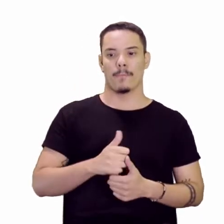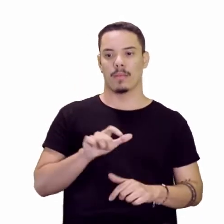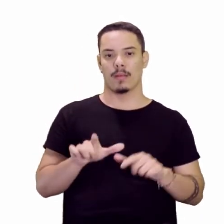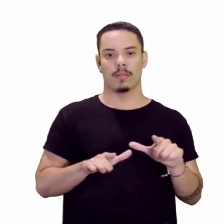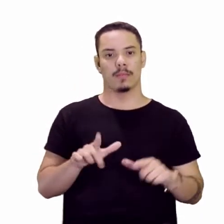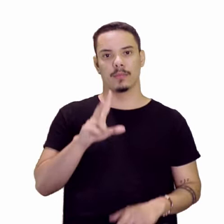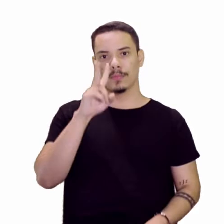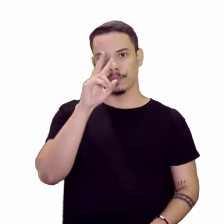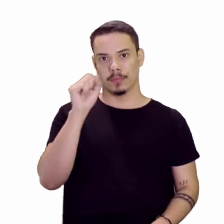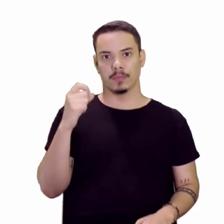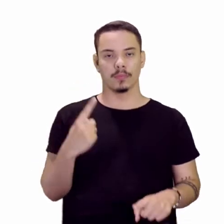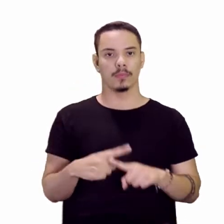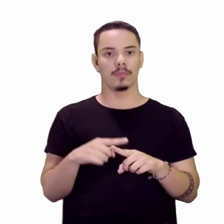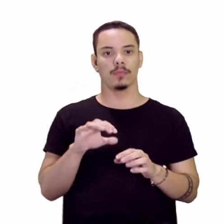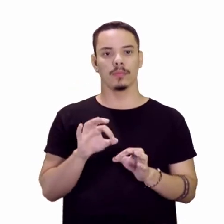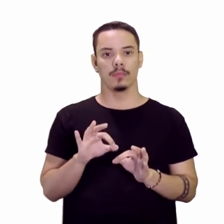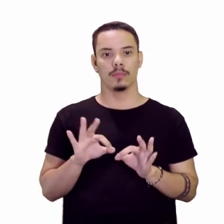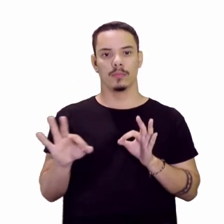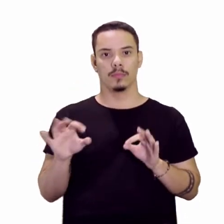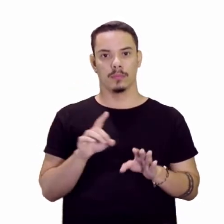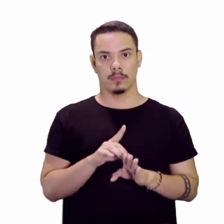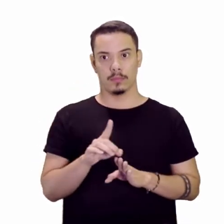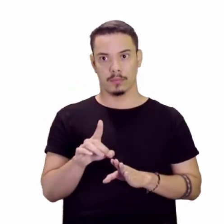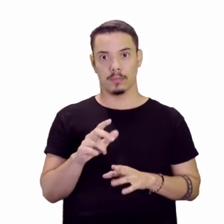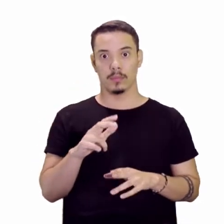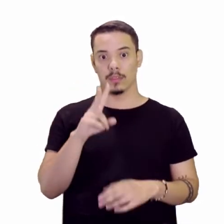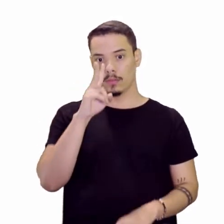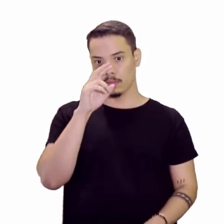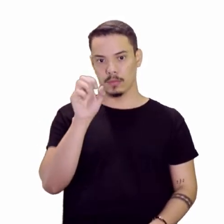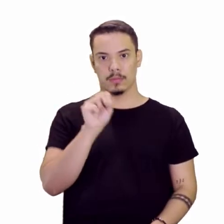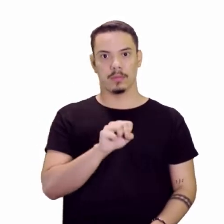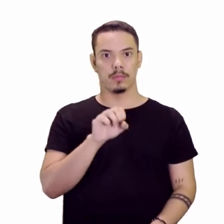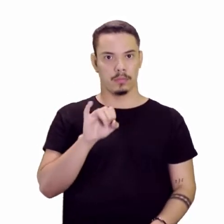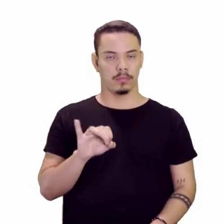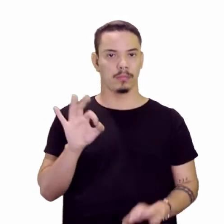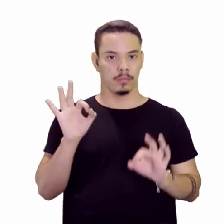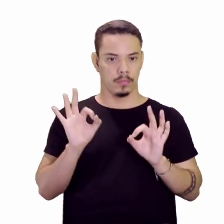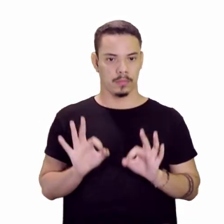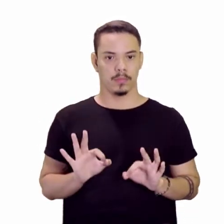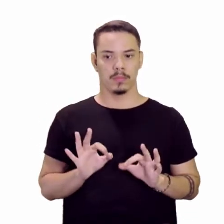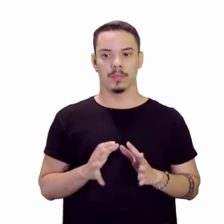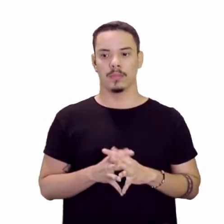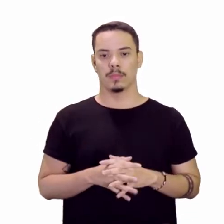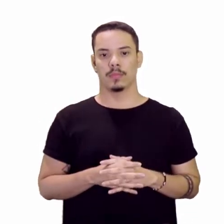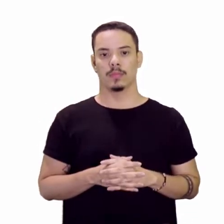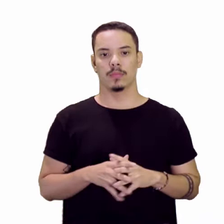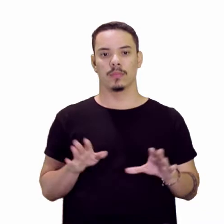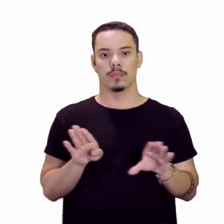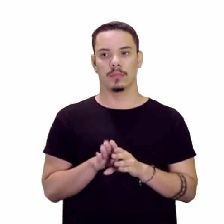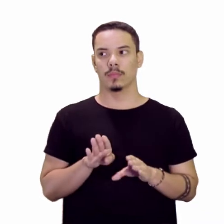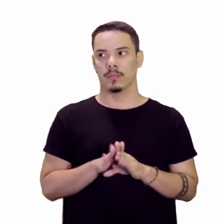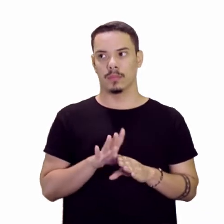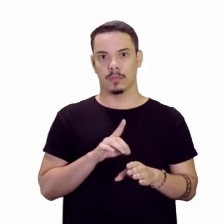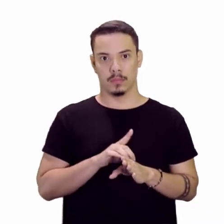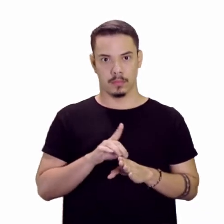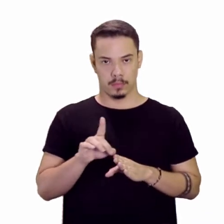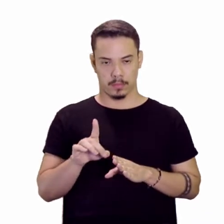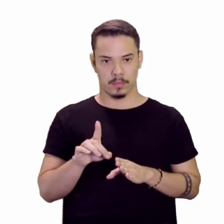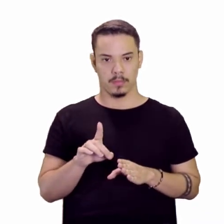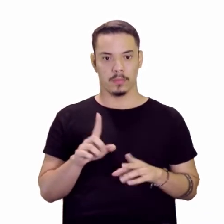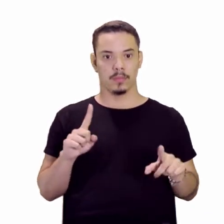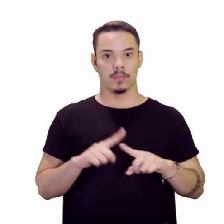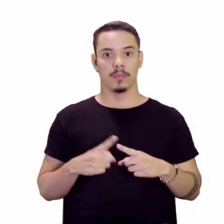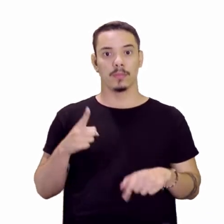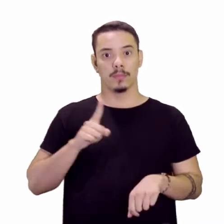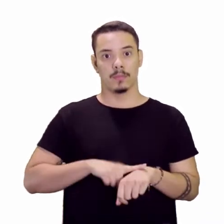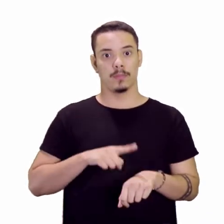vezes deslocamento. Distância percorrida aí. A força está no SI, ok, Newton. O deslocamento também, não é? E